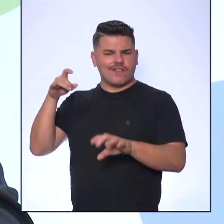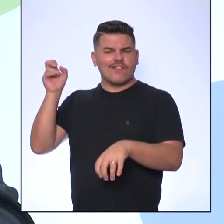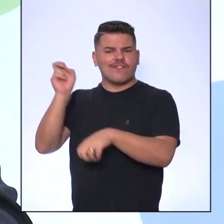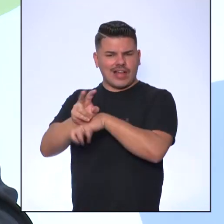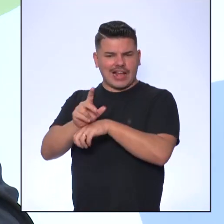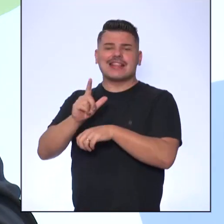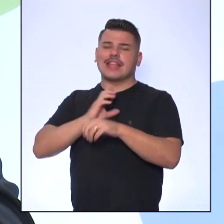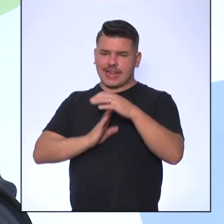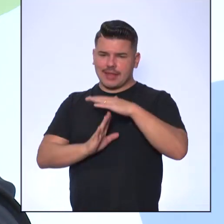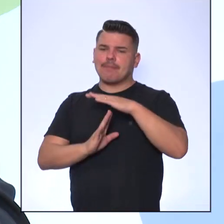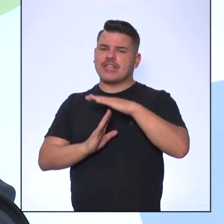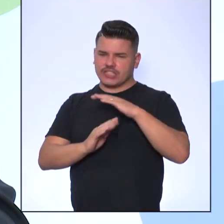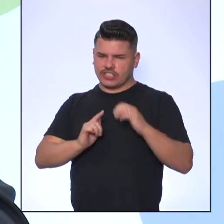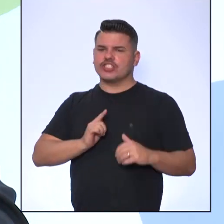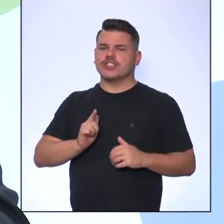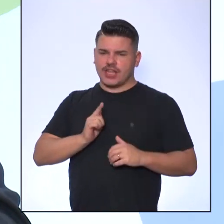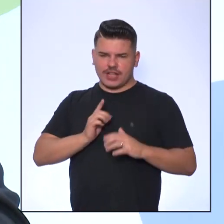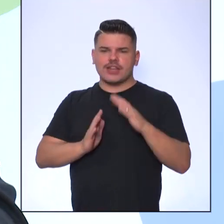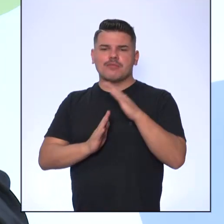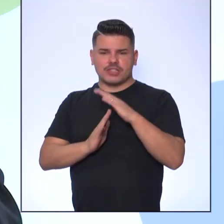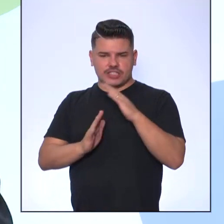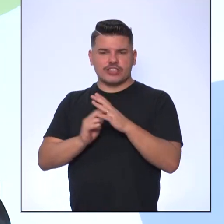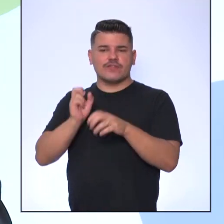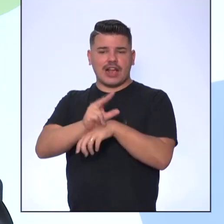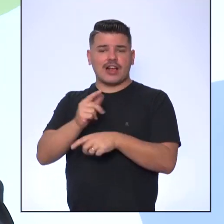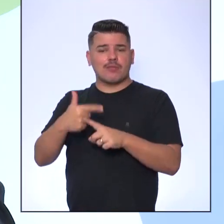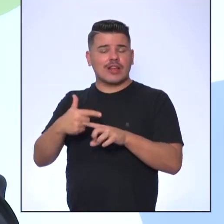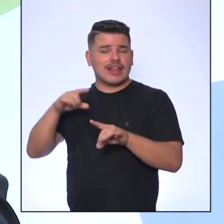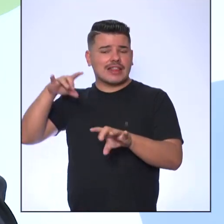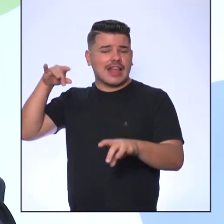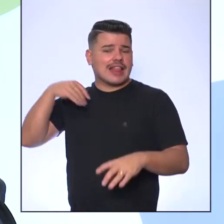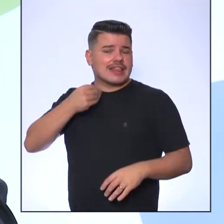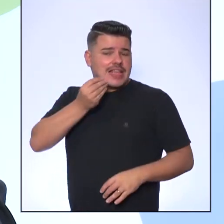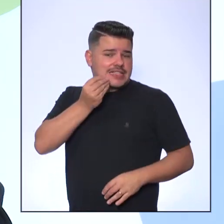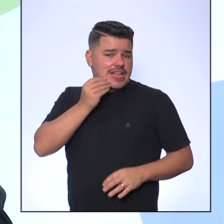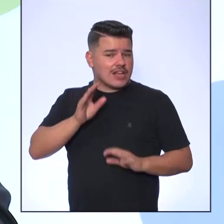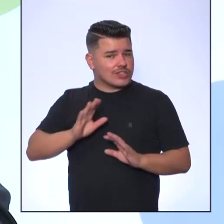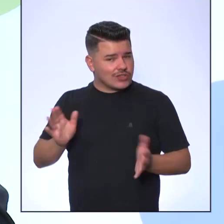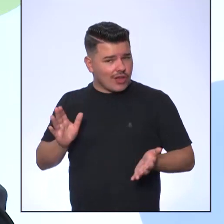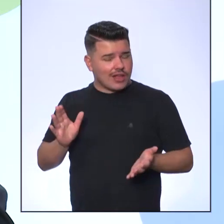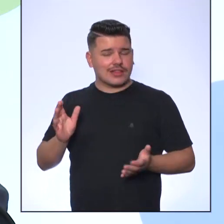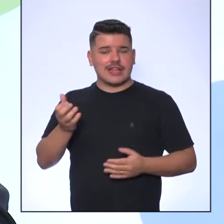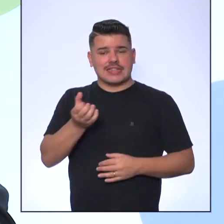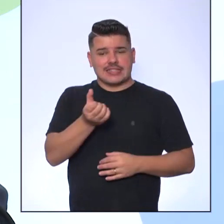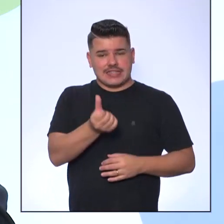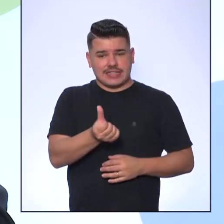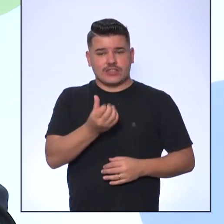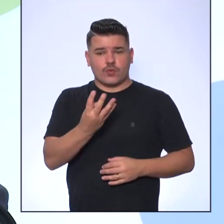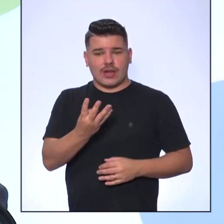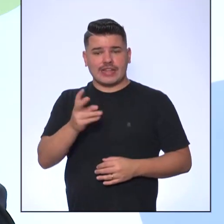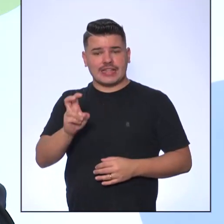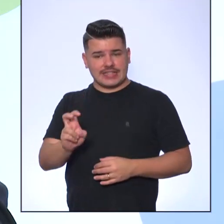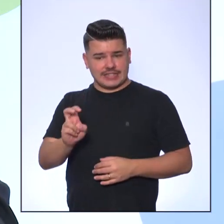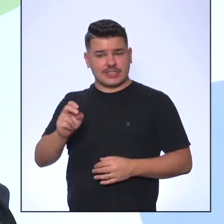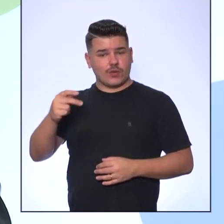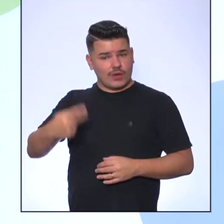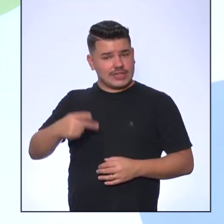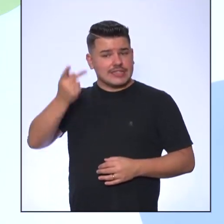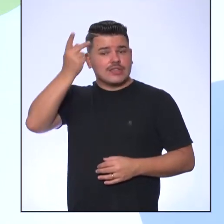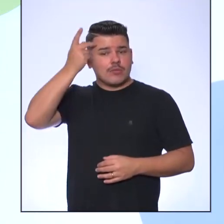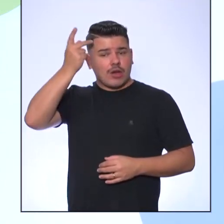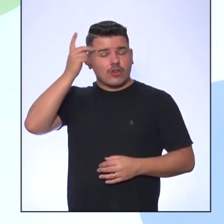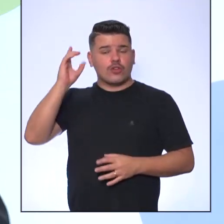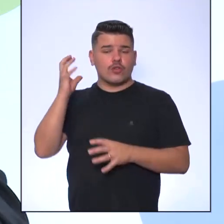uma limitação do número de vagas, inclusive porque é uma testagem. Bom, a gente tem 645 municípios no estado de São Paulo,